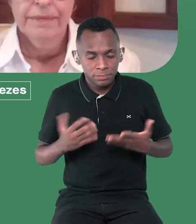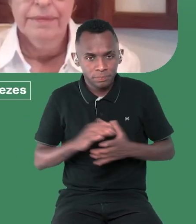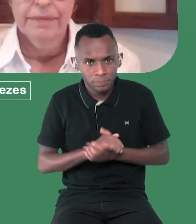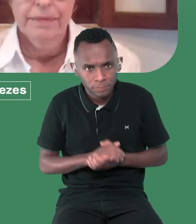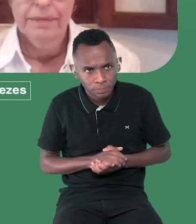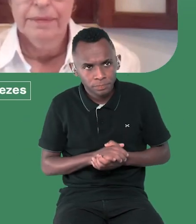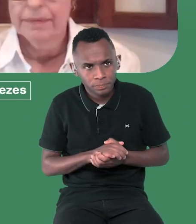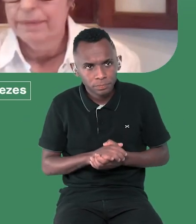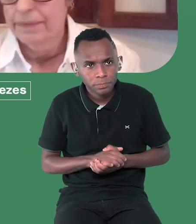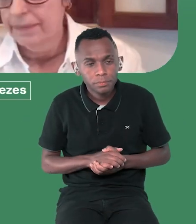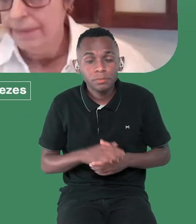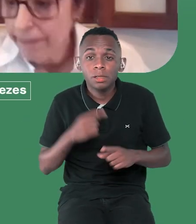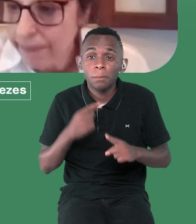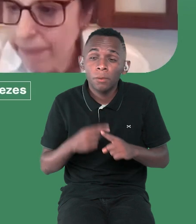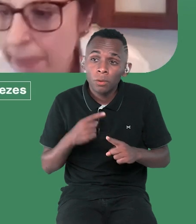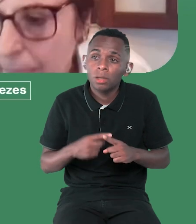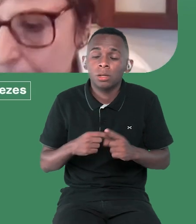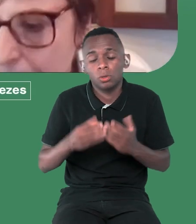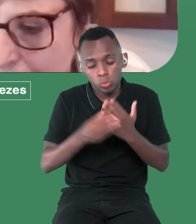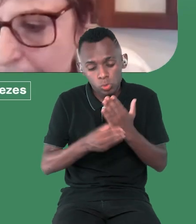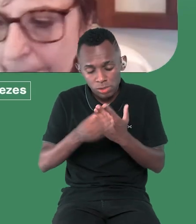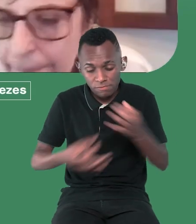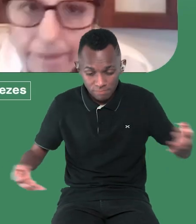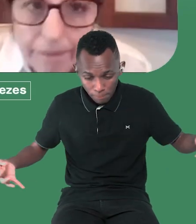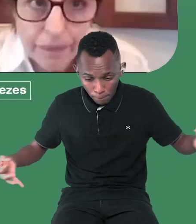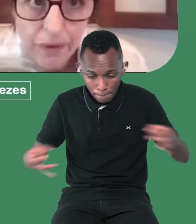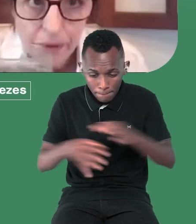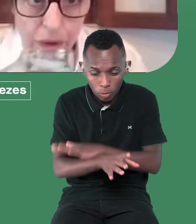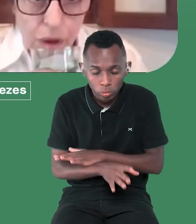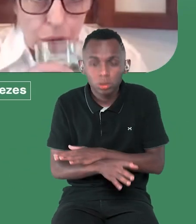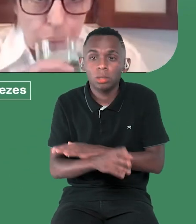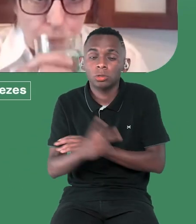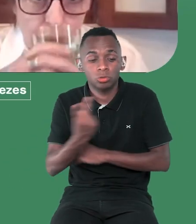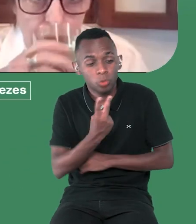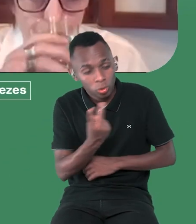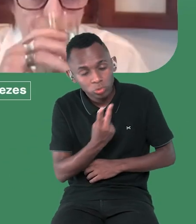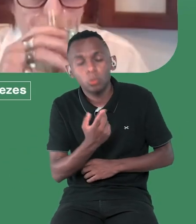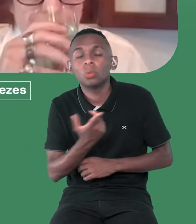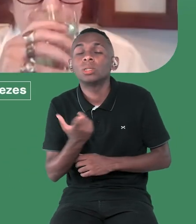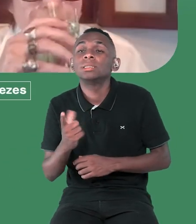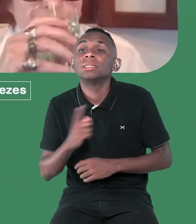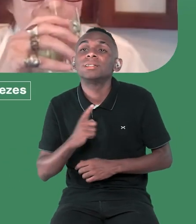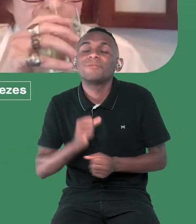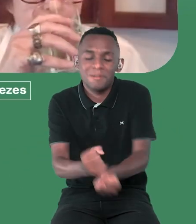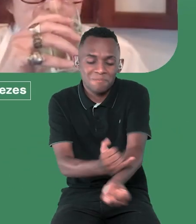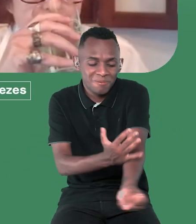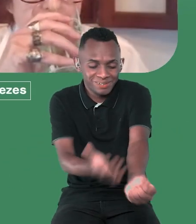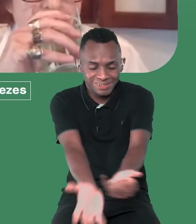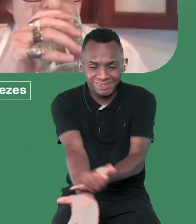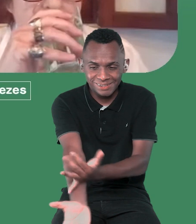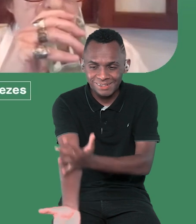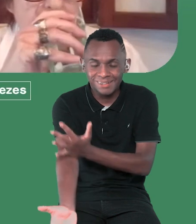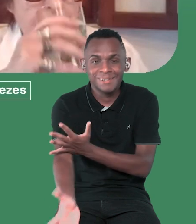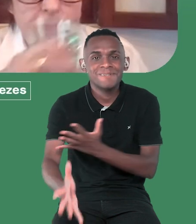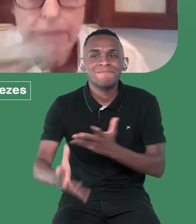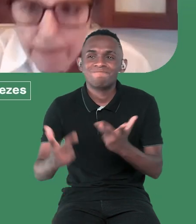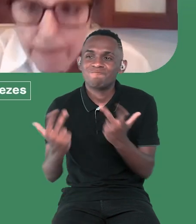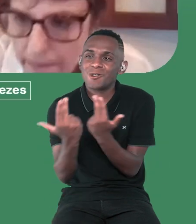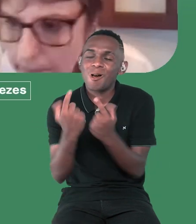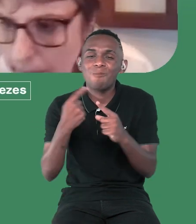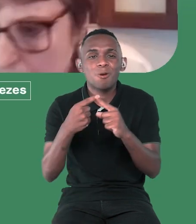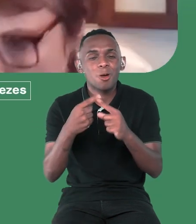porque quando o livro ficou pronto, né, eu e ela tivemos a mesma emoção, assim, de ver o trabalho